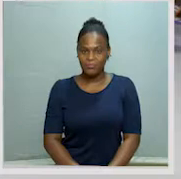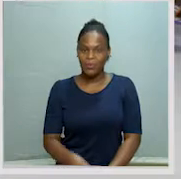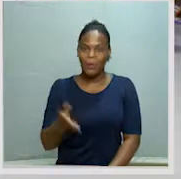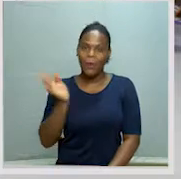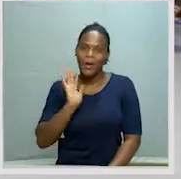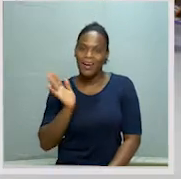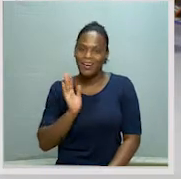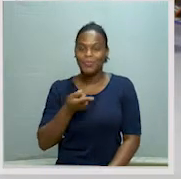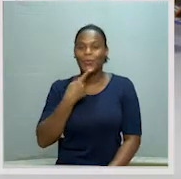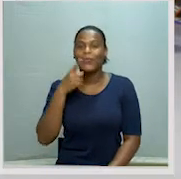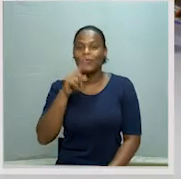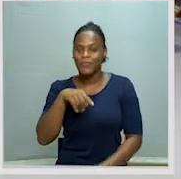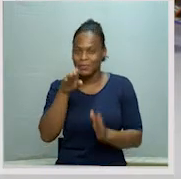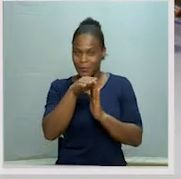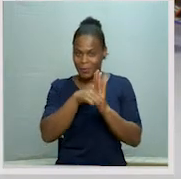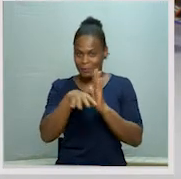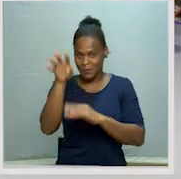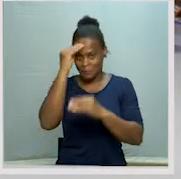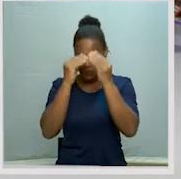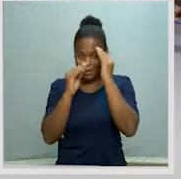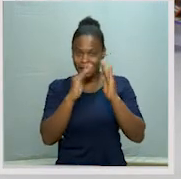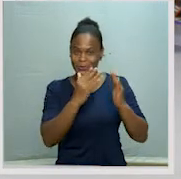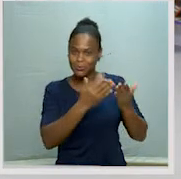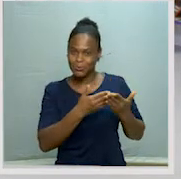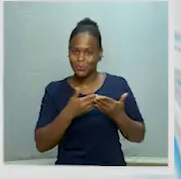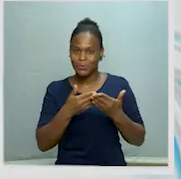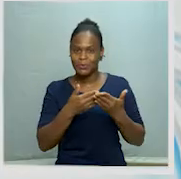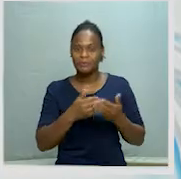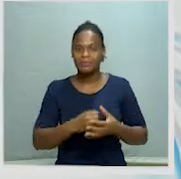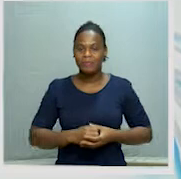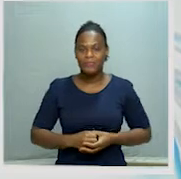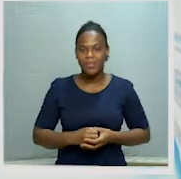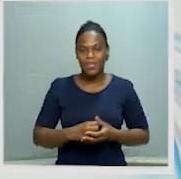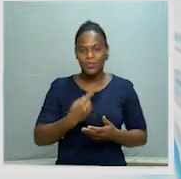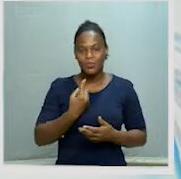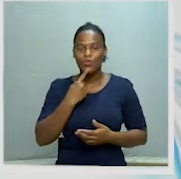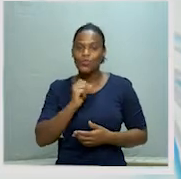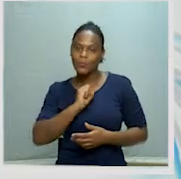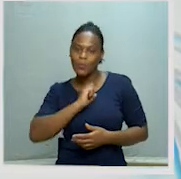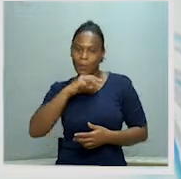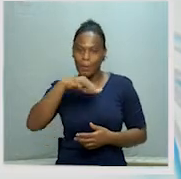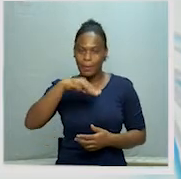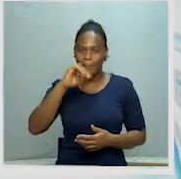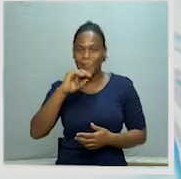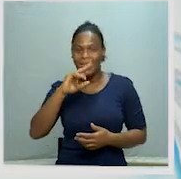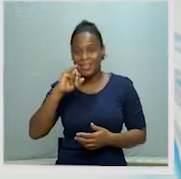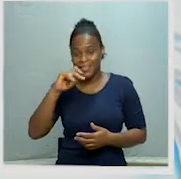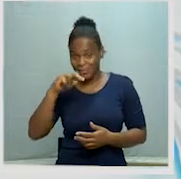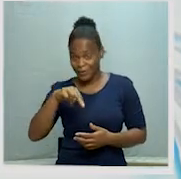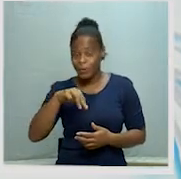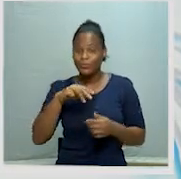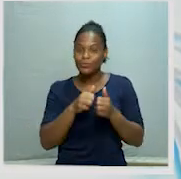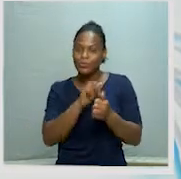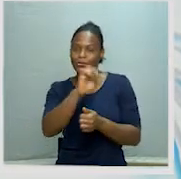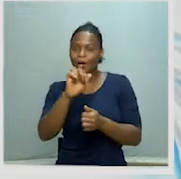Olá! De novo o programa Aprender e Estudar em Casa. Sou Miriam Fernandes e estou convosco na disciplina